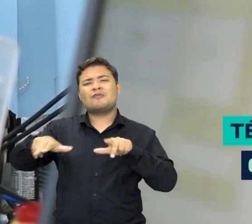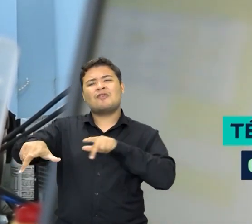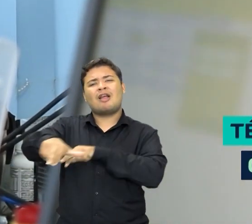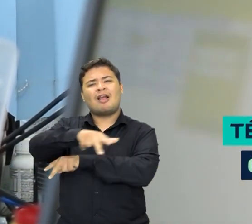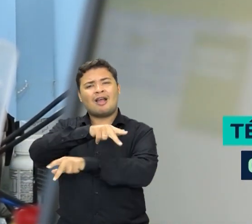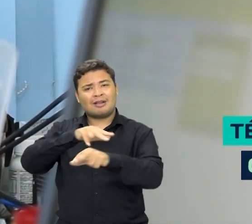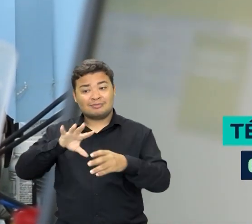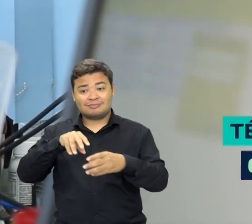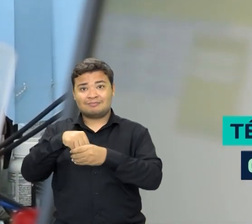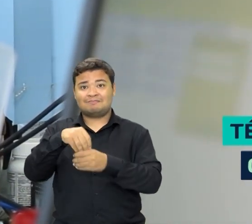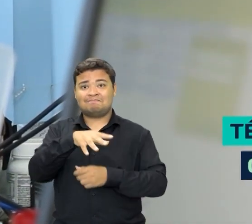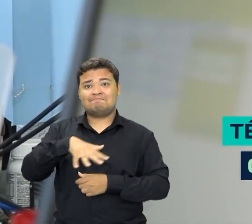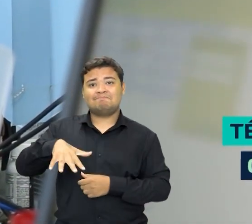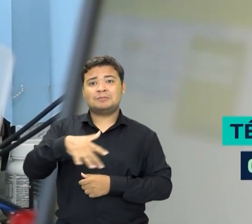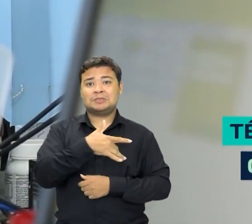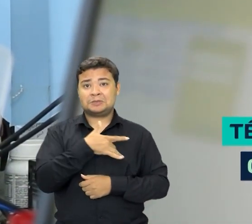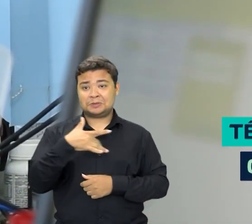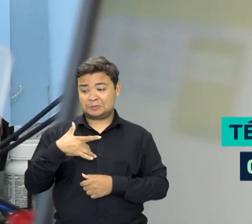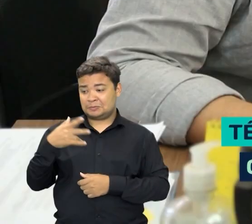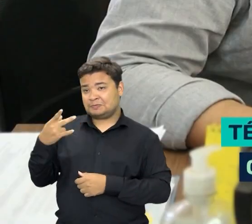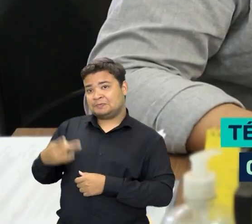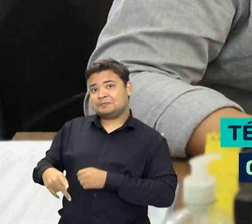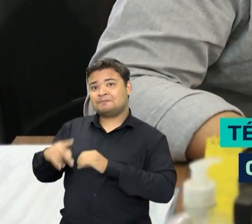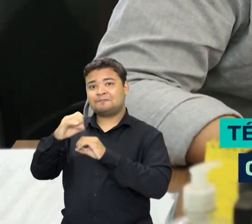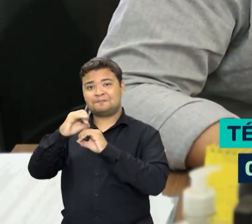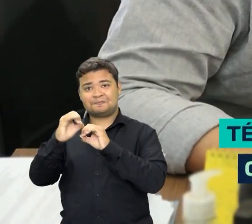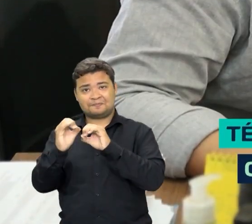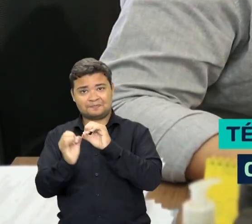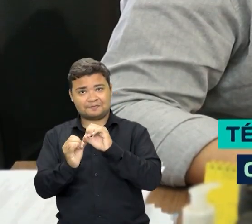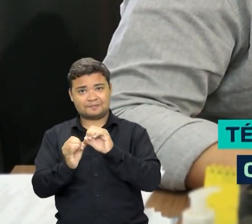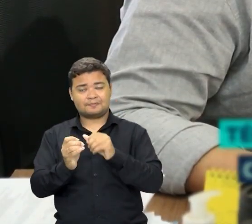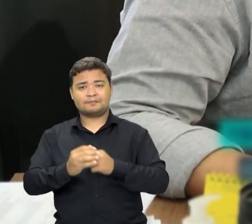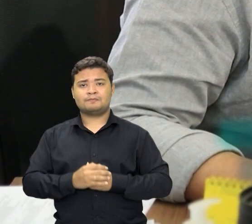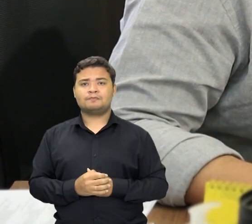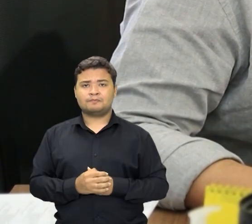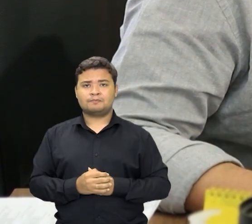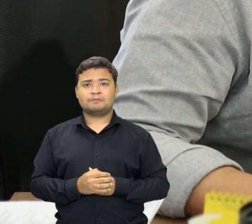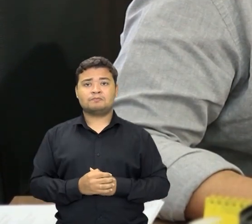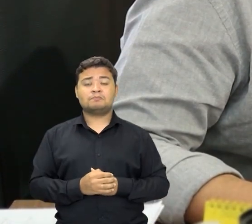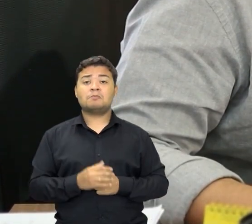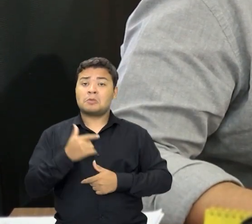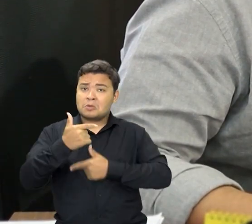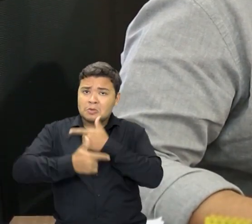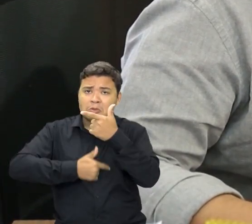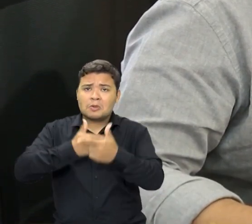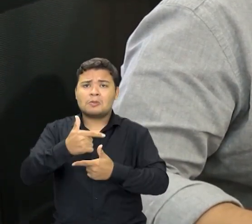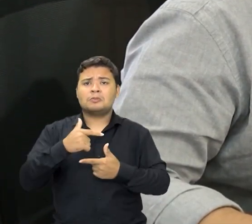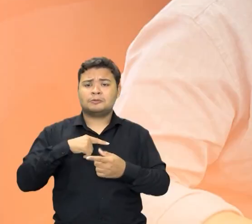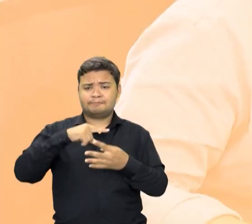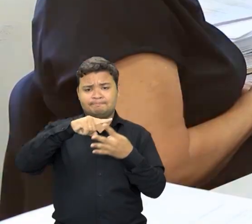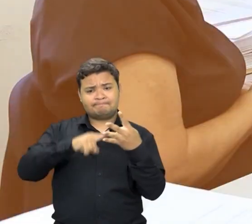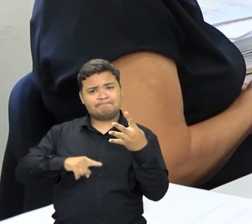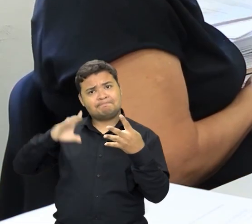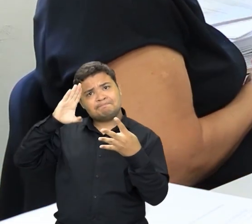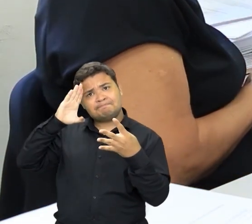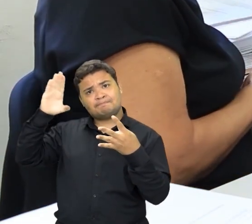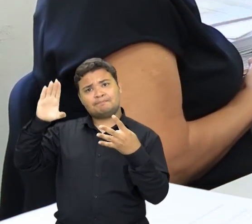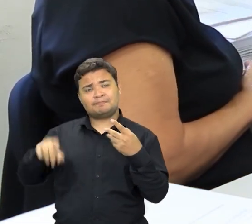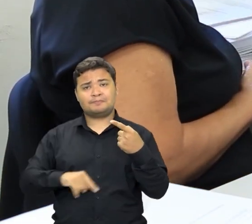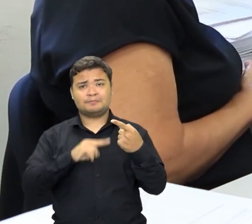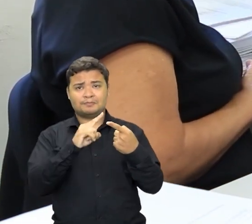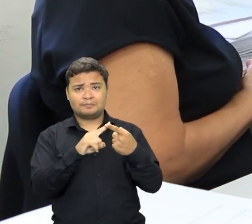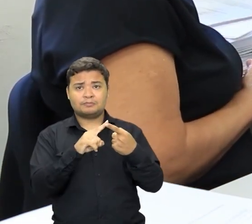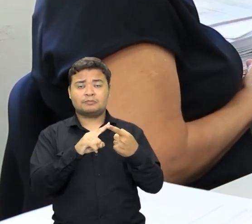o incentivo e financiamento de pesquisas, atividades de extensão e ensino, junto aos professores,